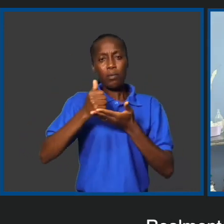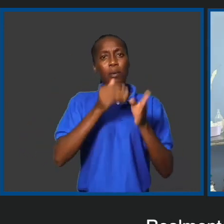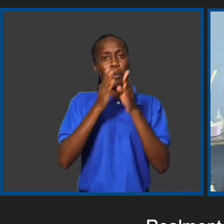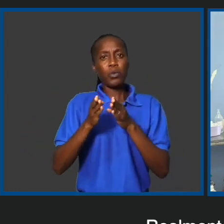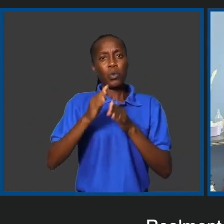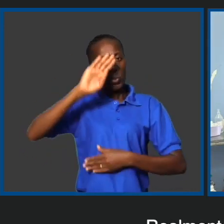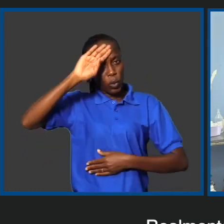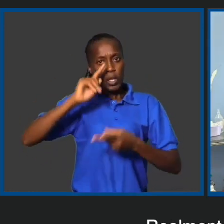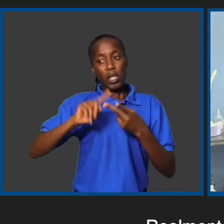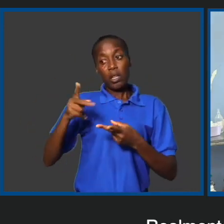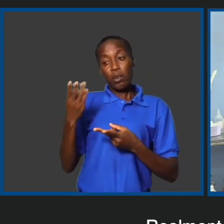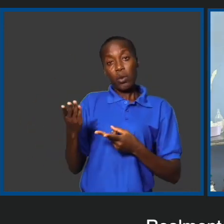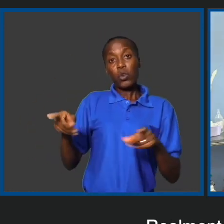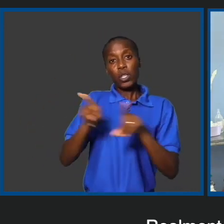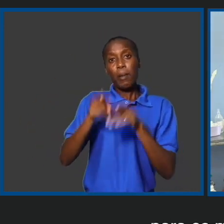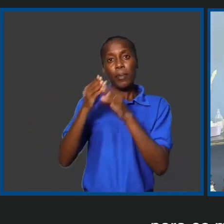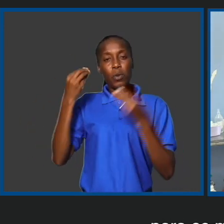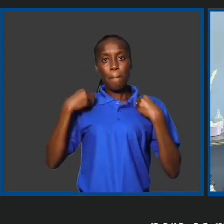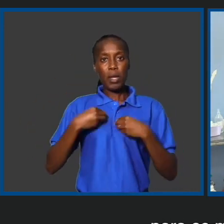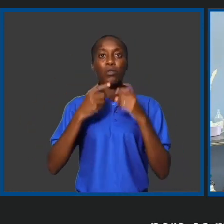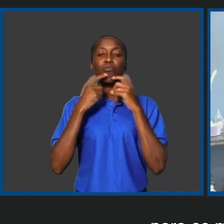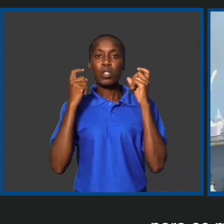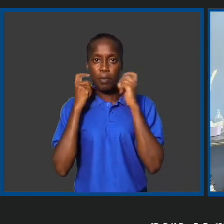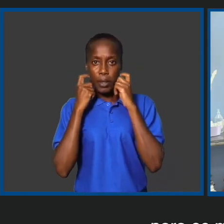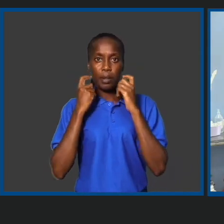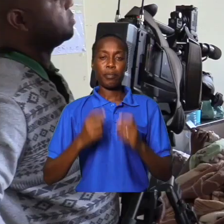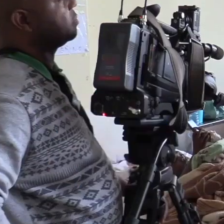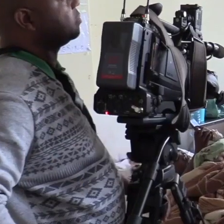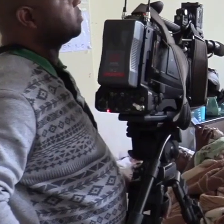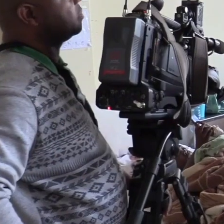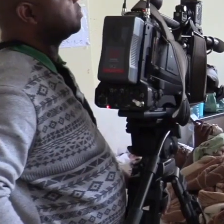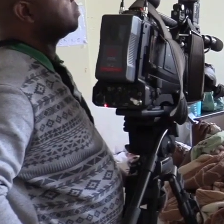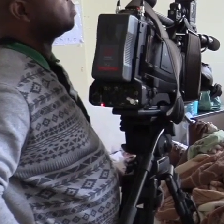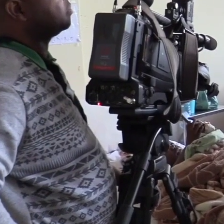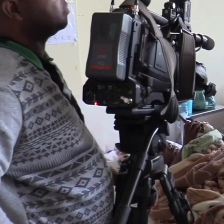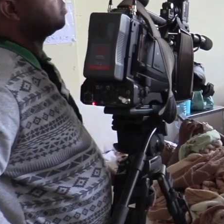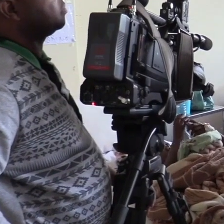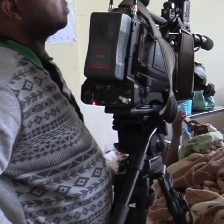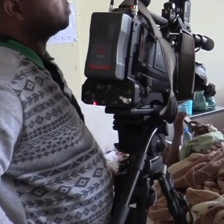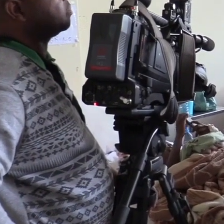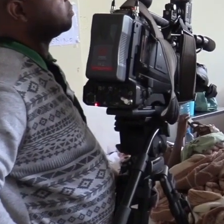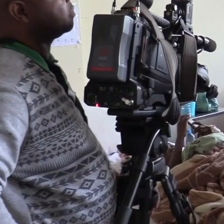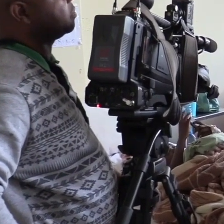tem trazido benefícios, tanto para os pacientes, assim como para os médicos moçambicanos.